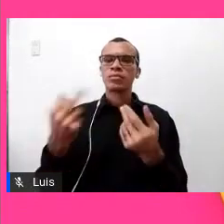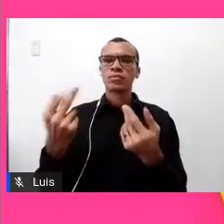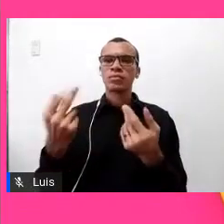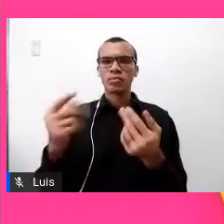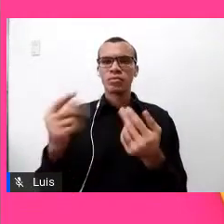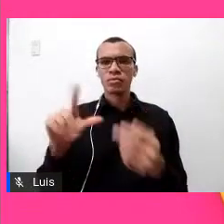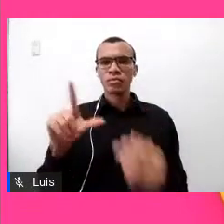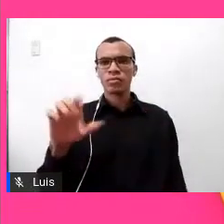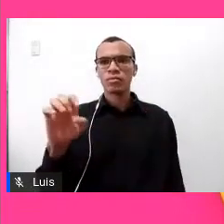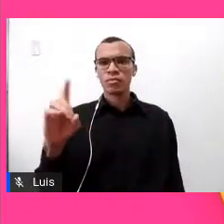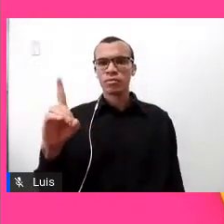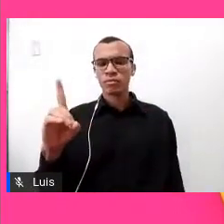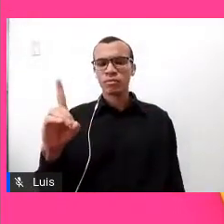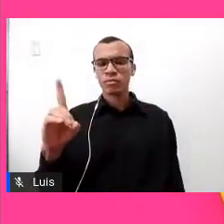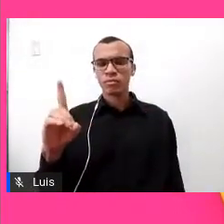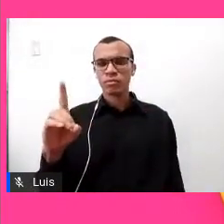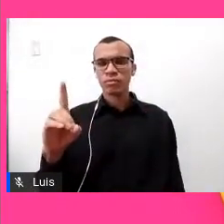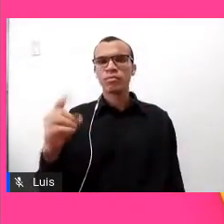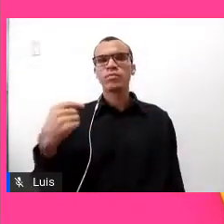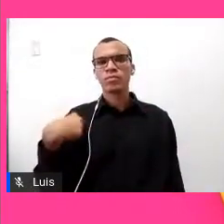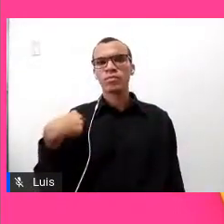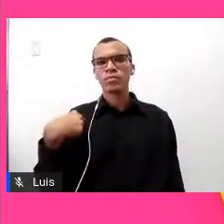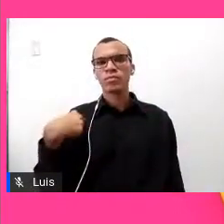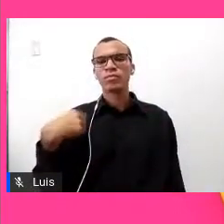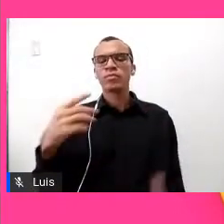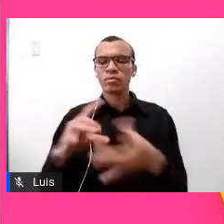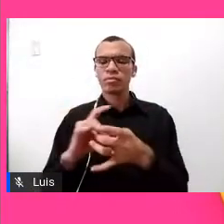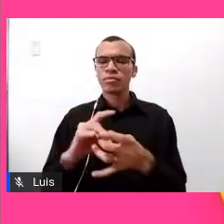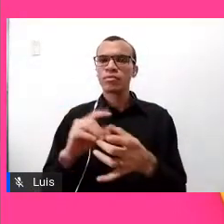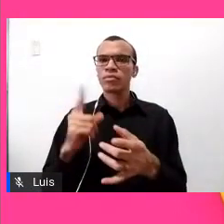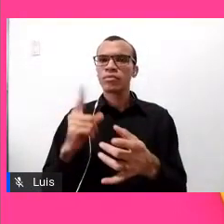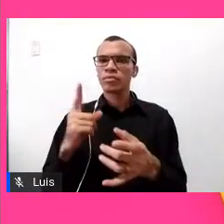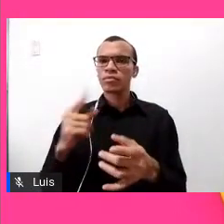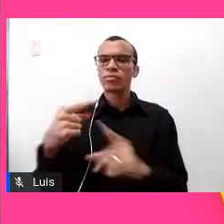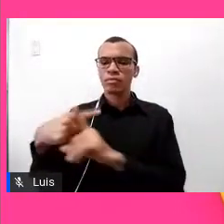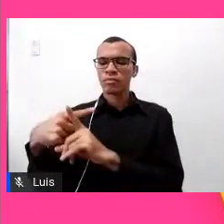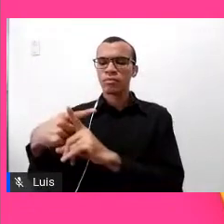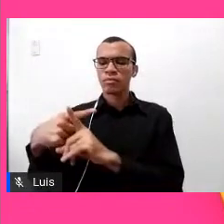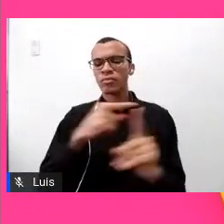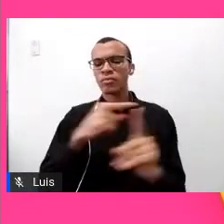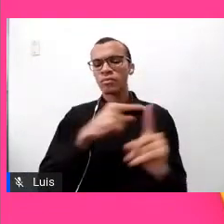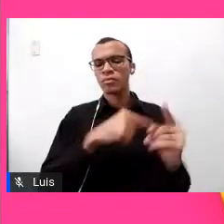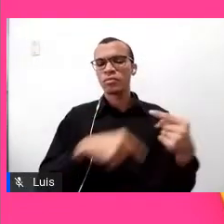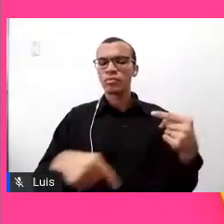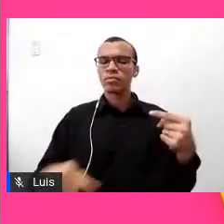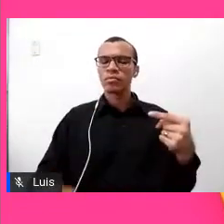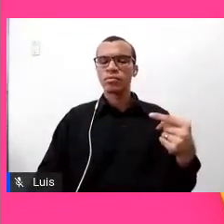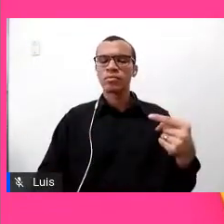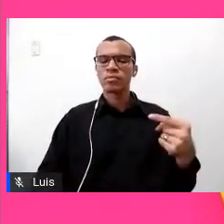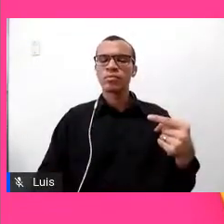ligar um aqui no lado negativo e vou ligar um no lado positivo.